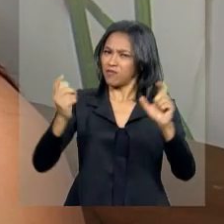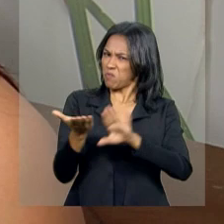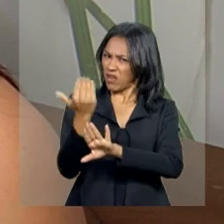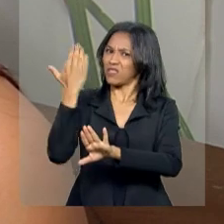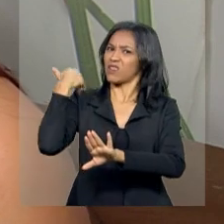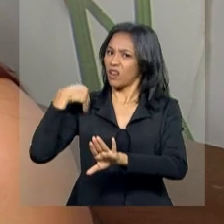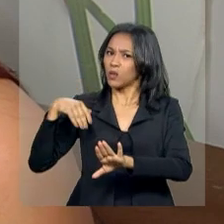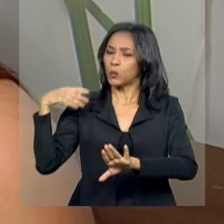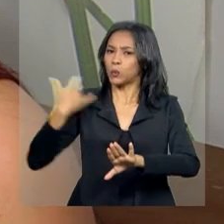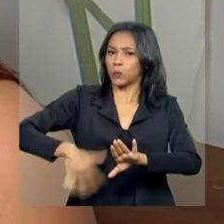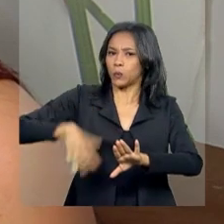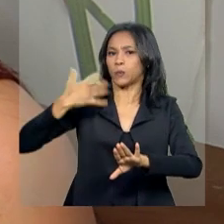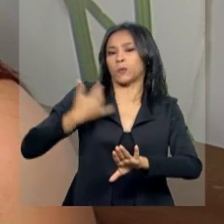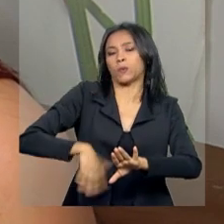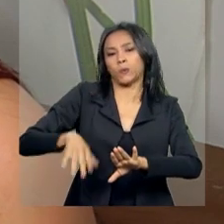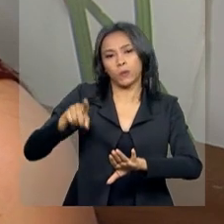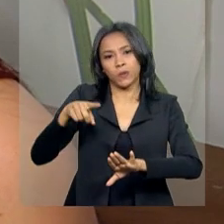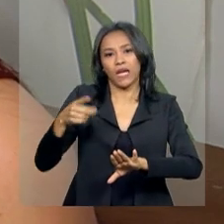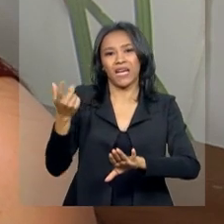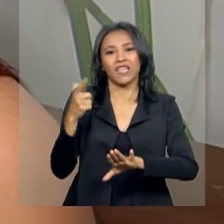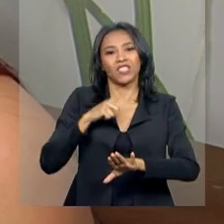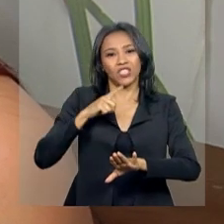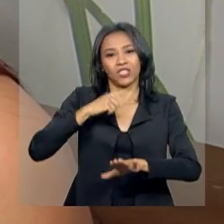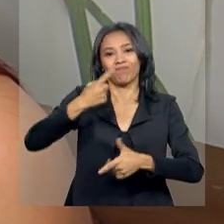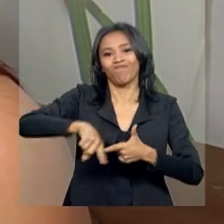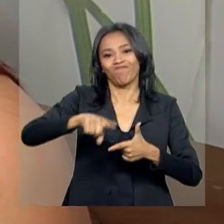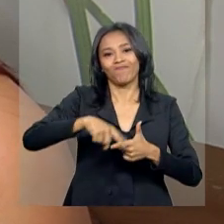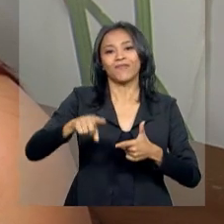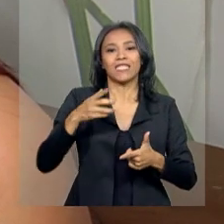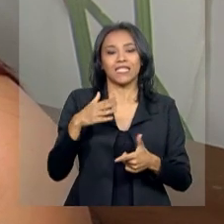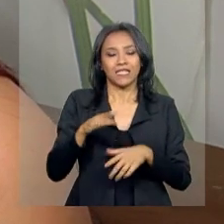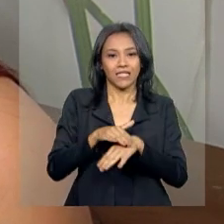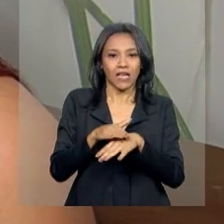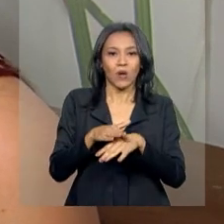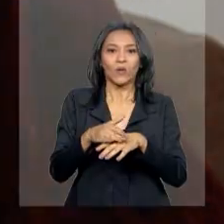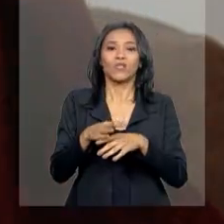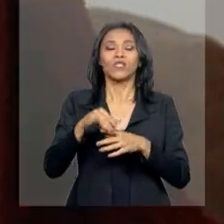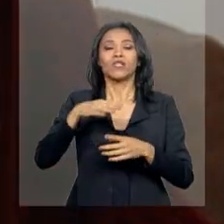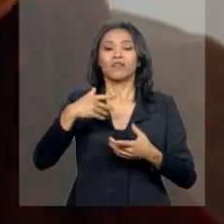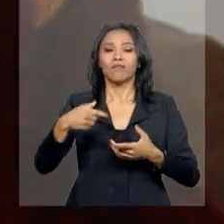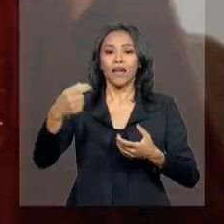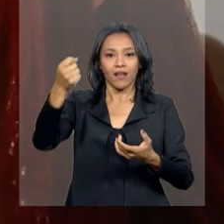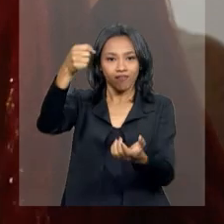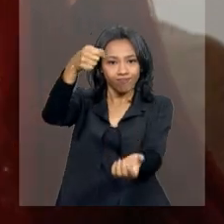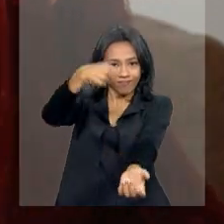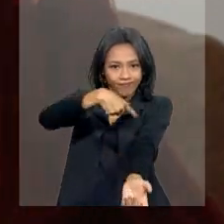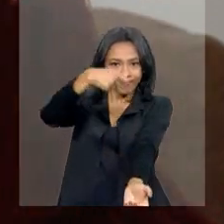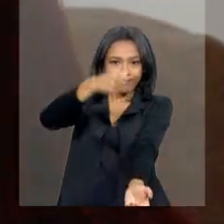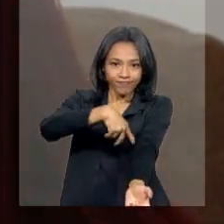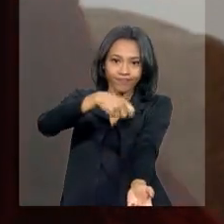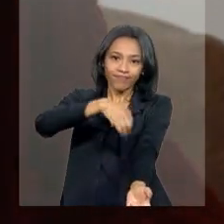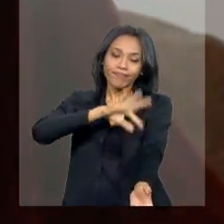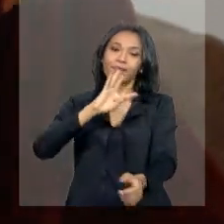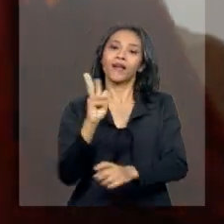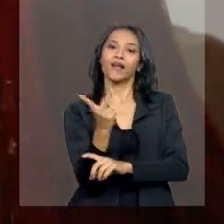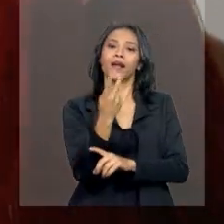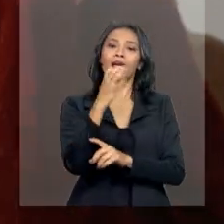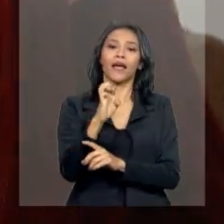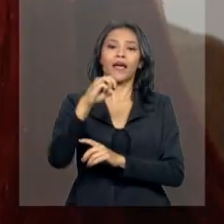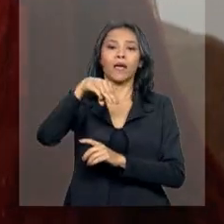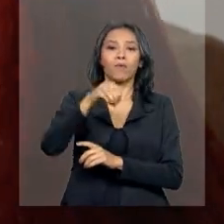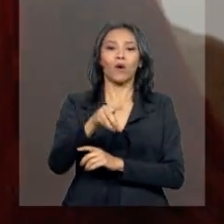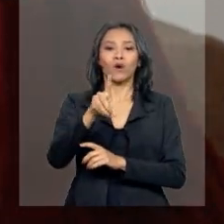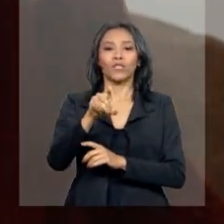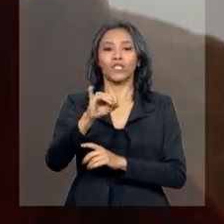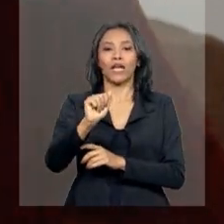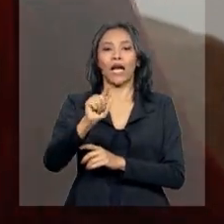que ela passava todos os dias pela hemodiálise e sofria com a insuficiência renal. Uma realidade que mudou depois que ela recebeu um